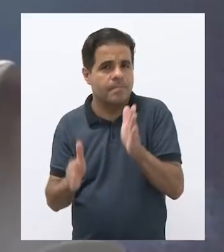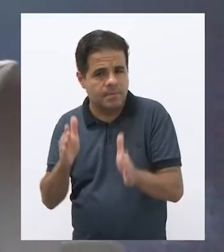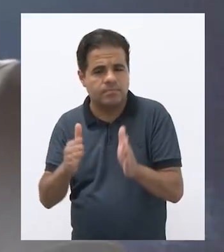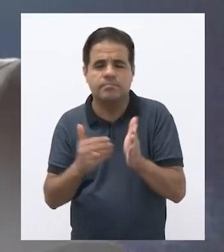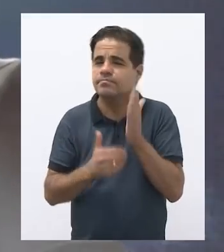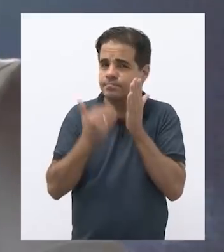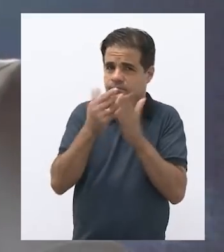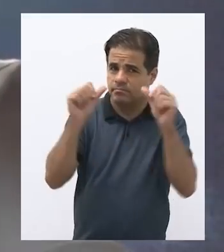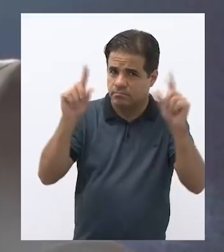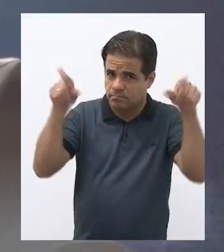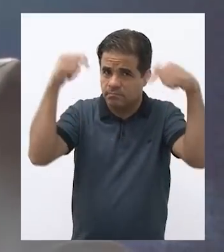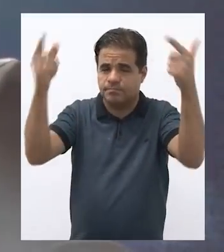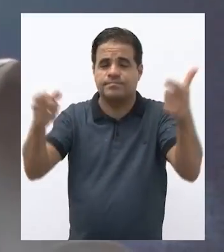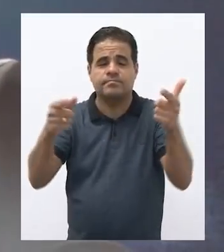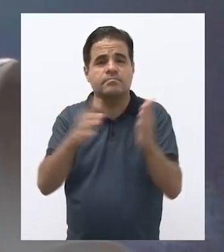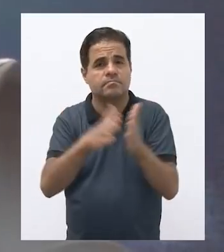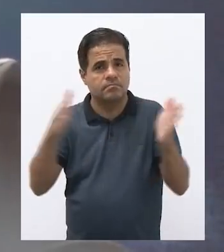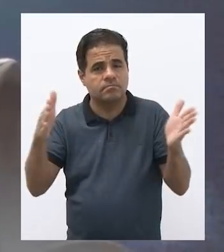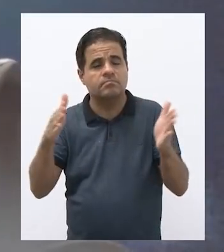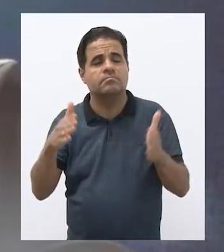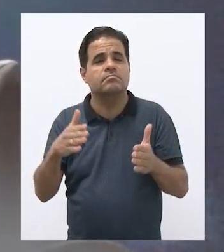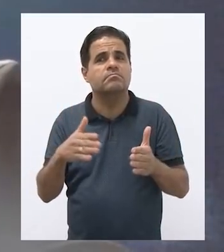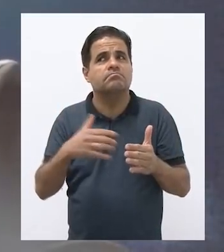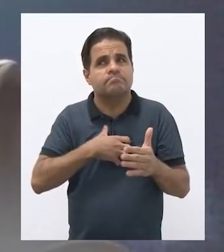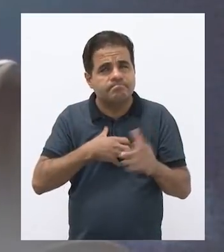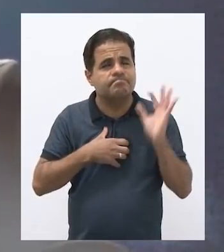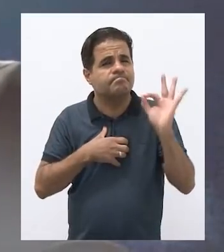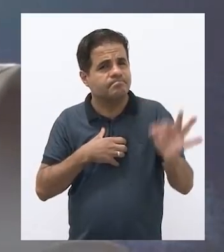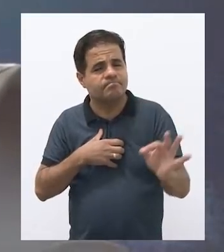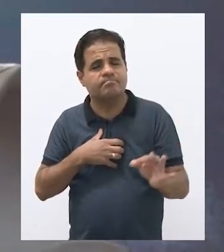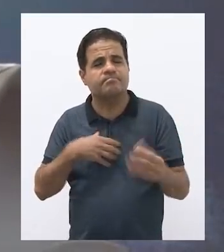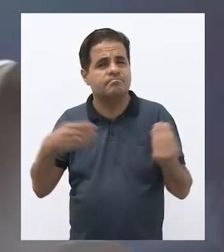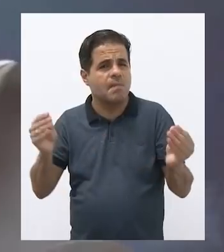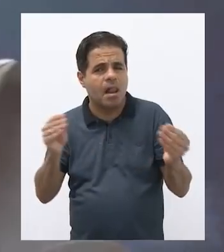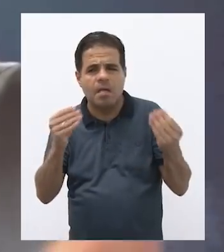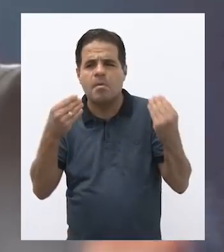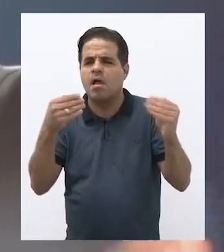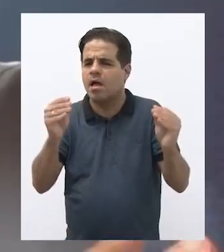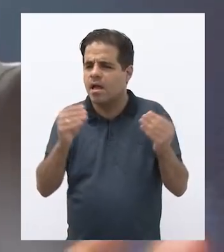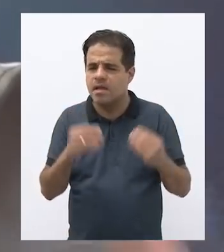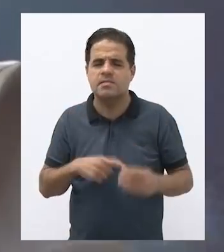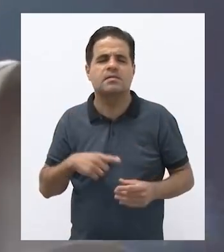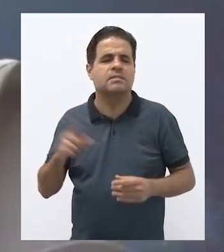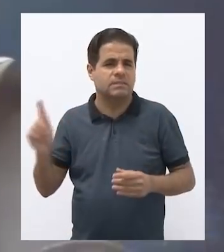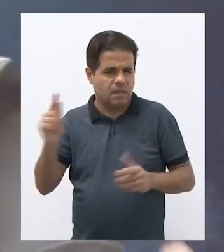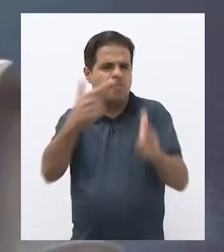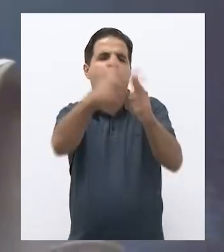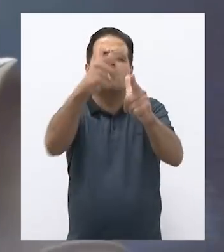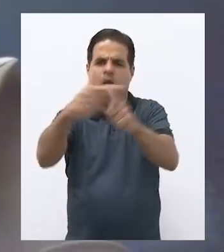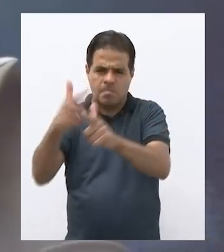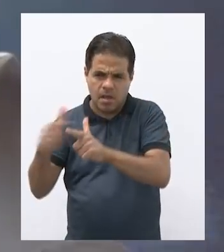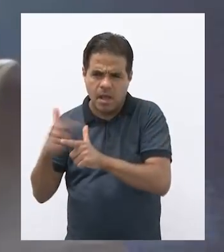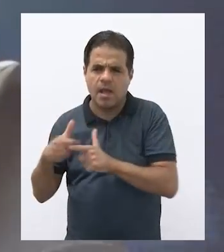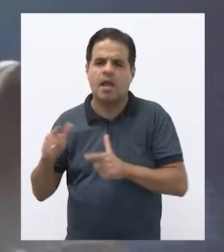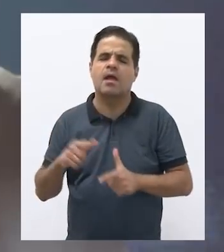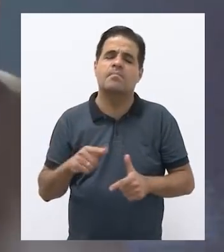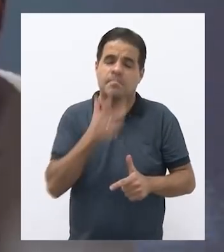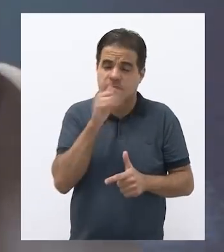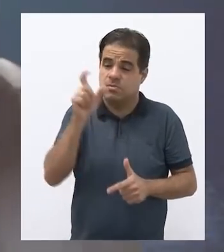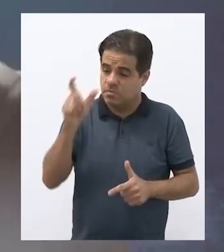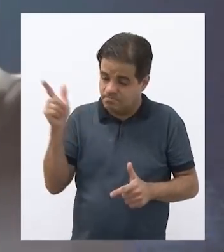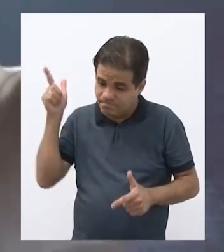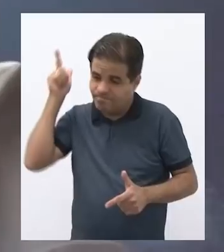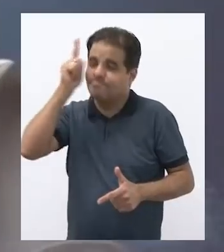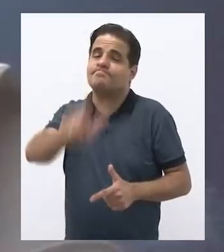agudo com uma certa malemolência, vamos dizer assim. Houve problemas, claro, mas o cara conseguiu